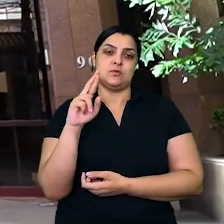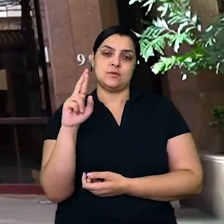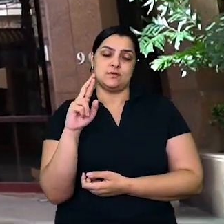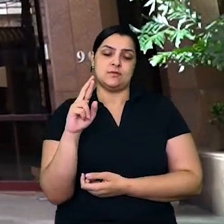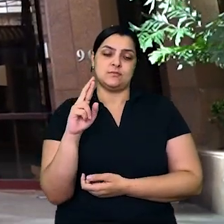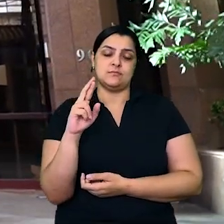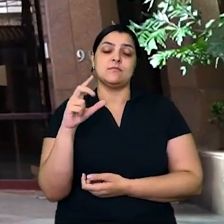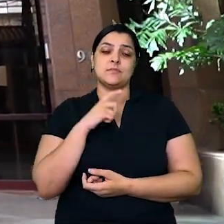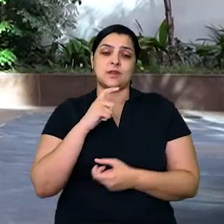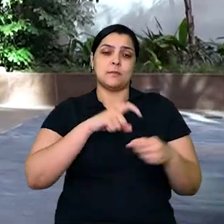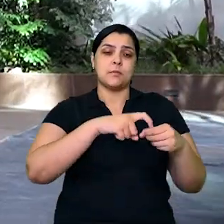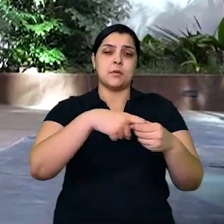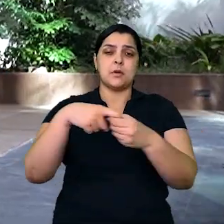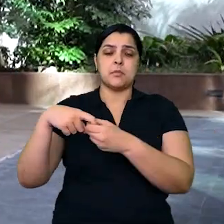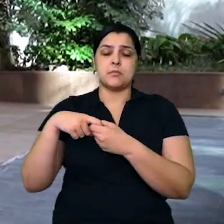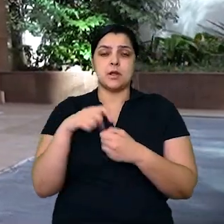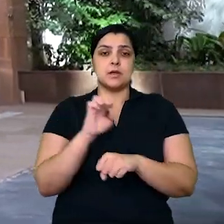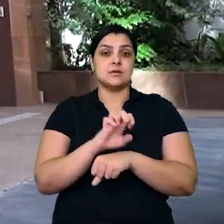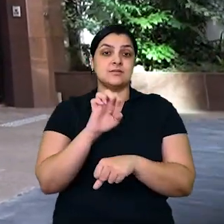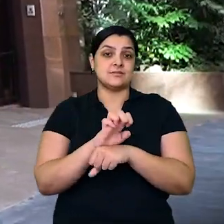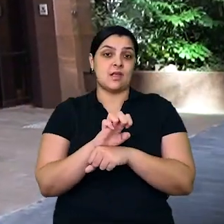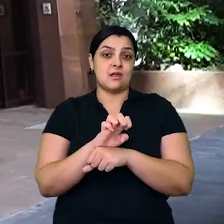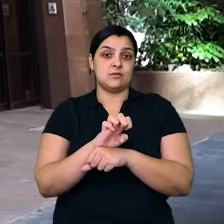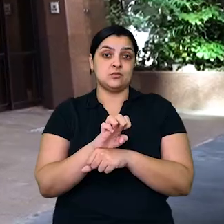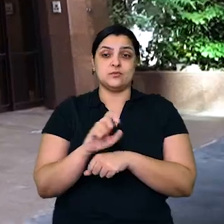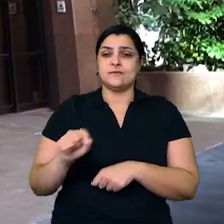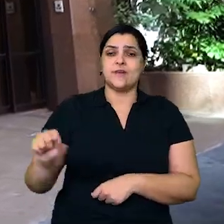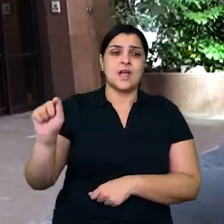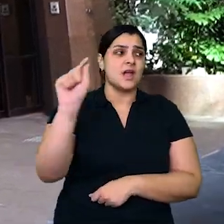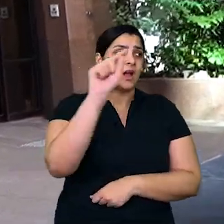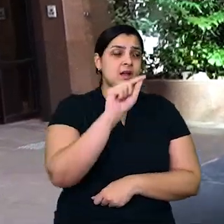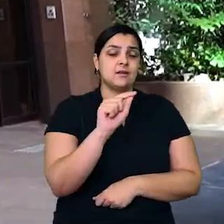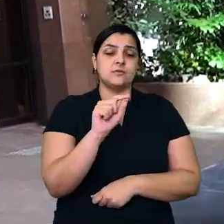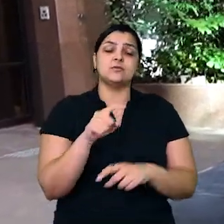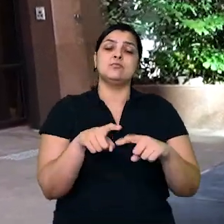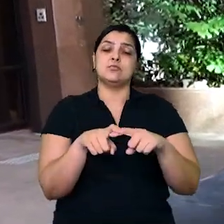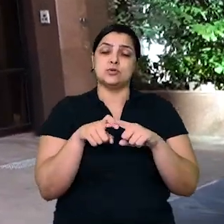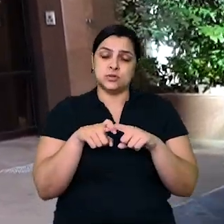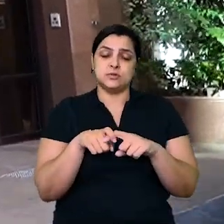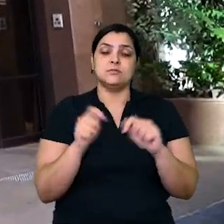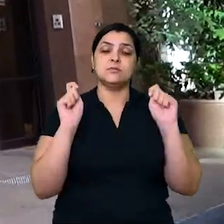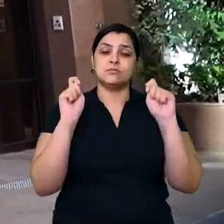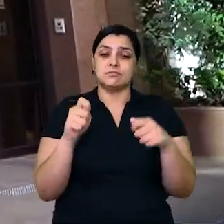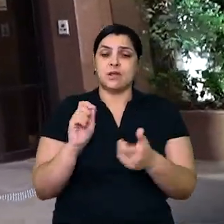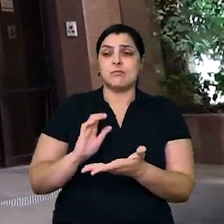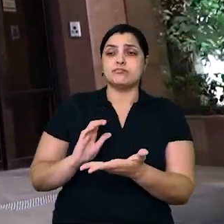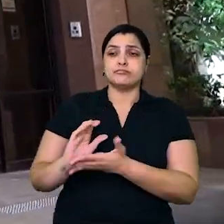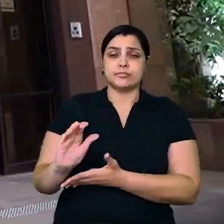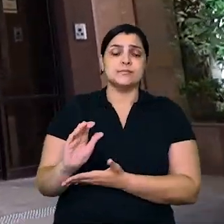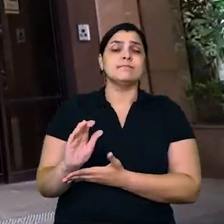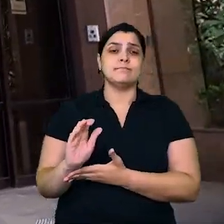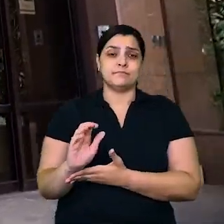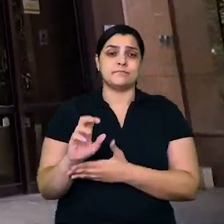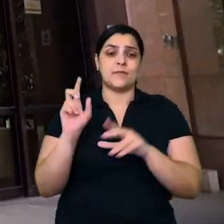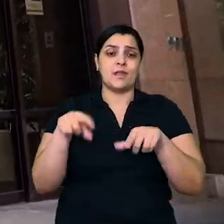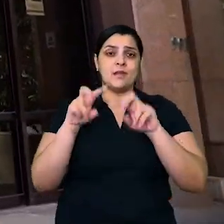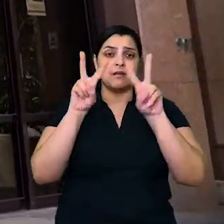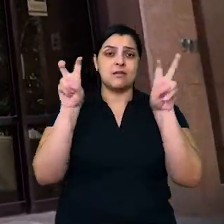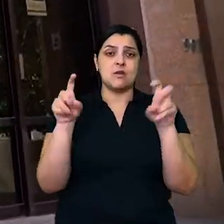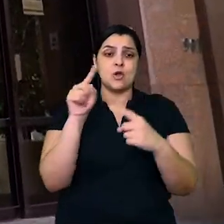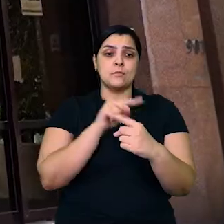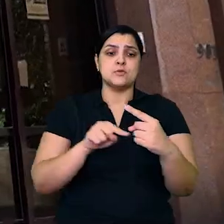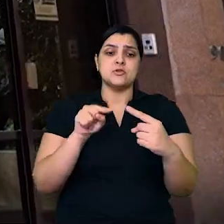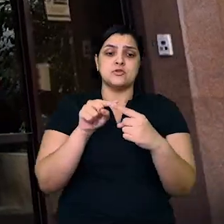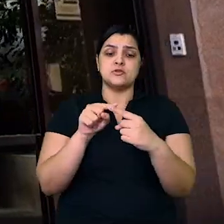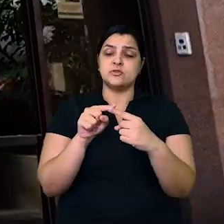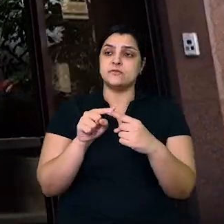6.800.000, com filiais em vários estados do país. Por isso, considerou que a reparação moral teve também o objetivo